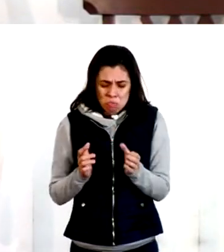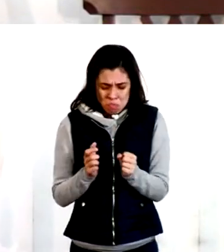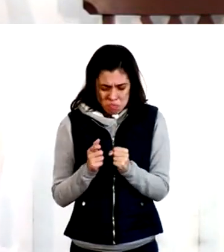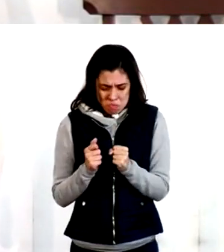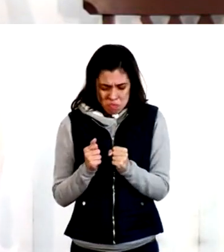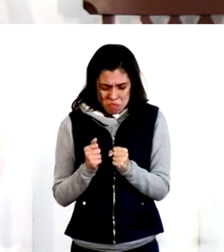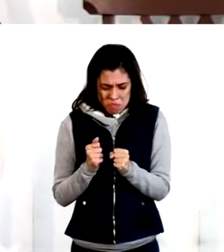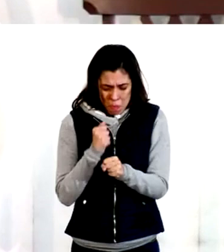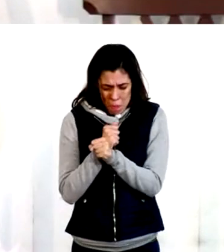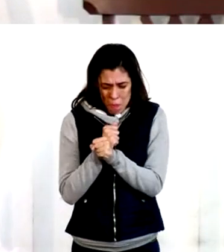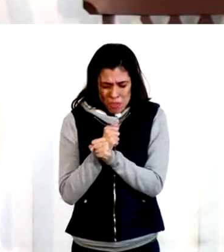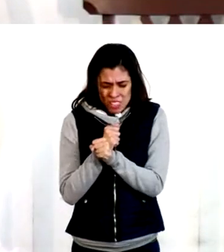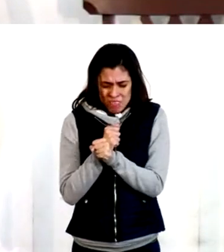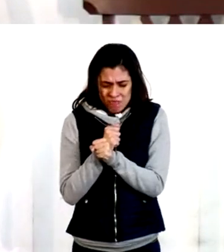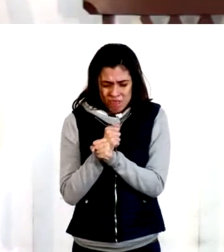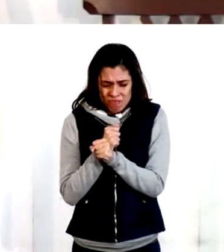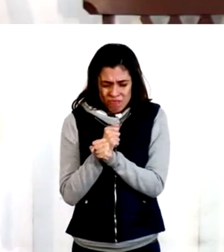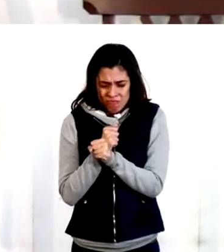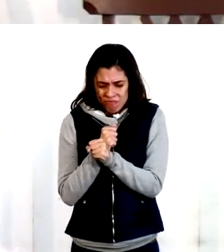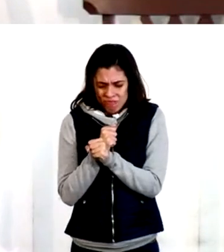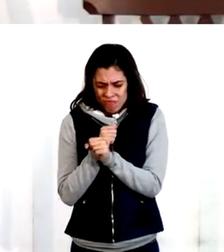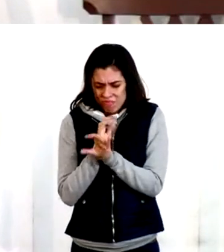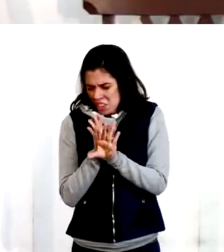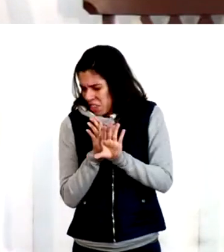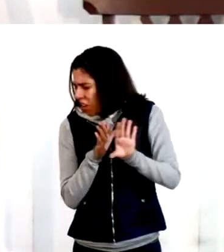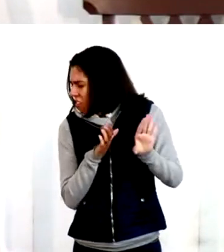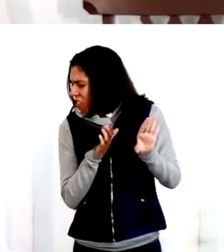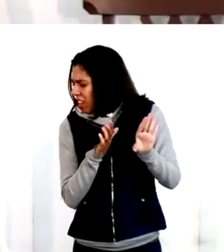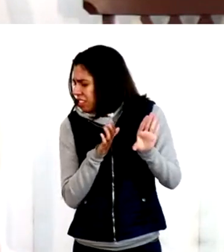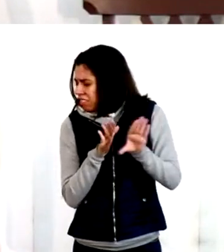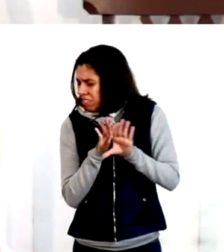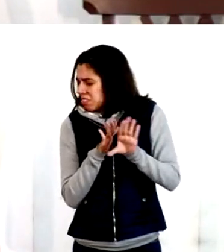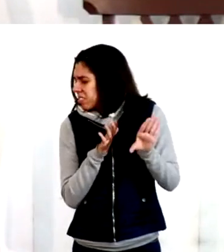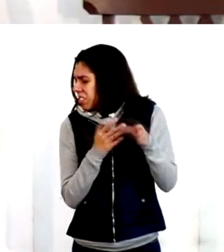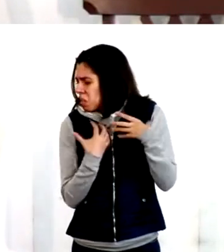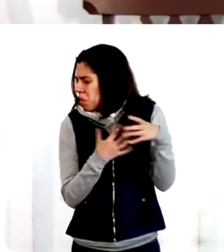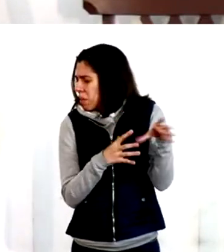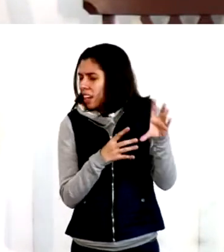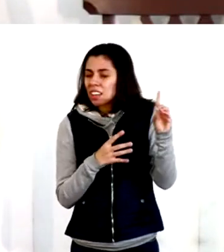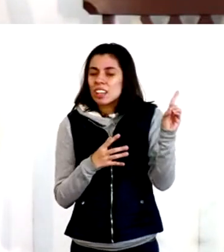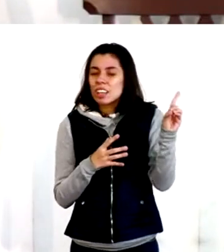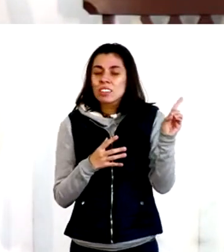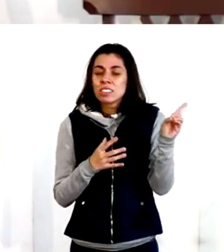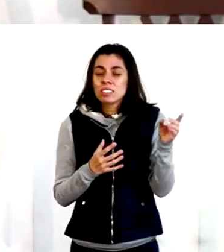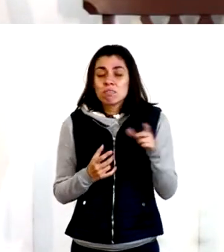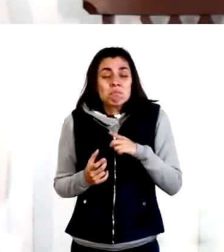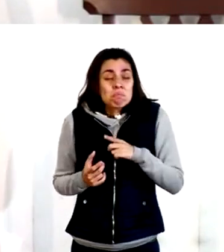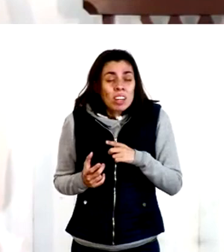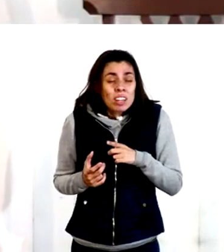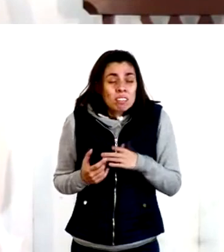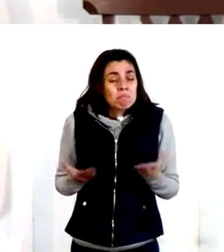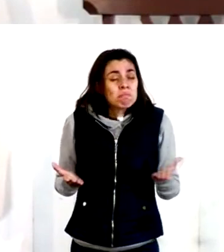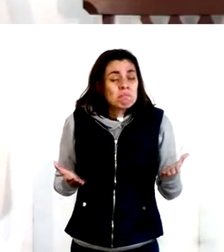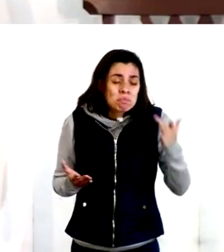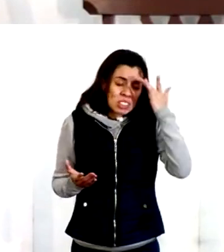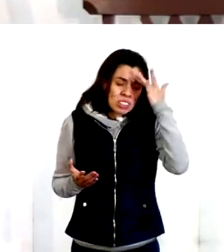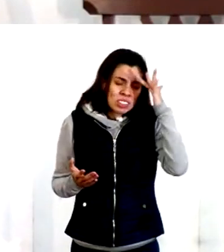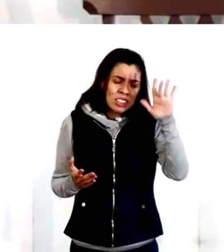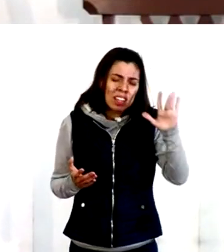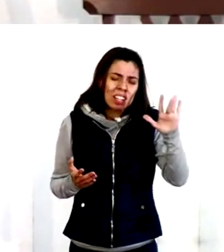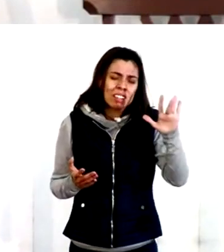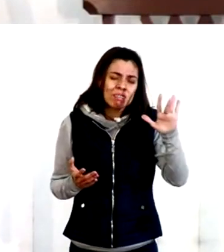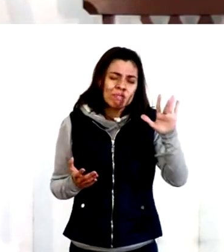não tenha buscado o genuíno leite espiritual e que não tem outra forma de compreender a sua situação de vida senão